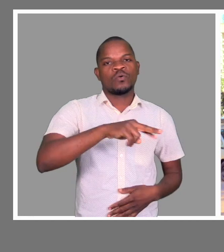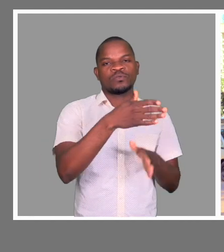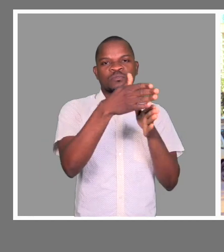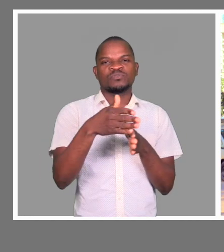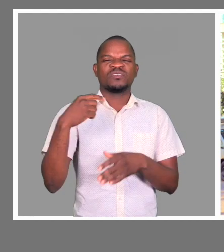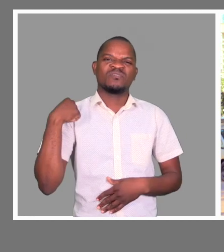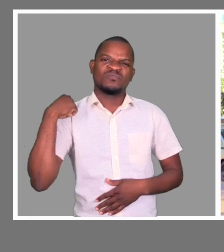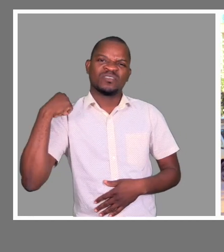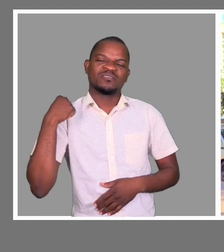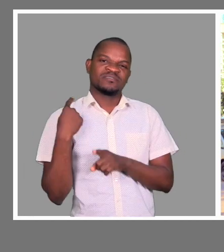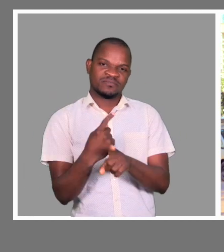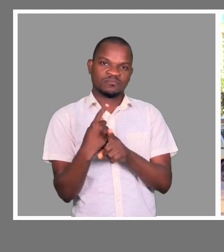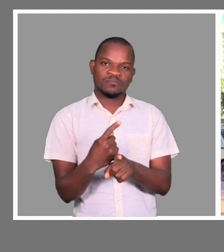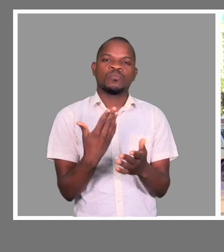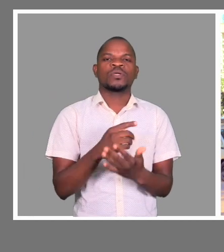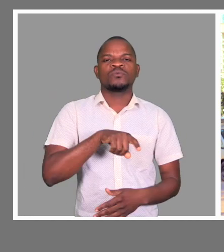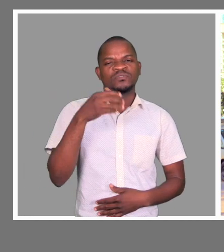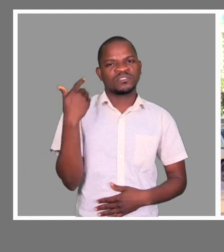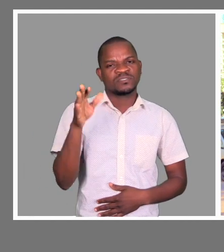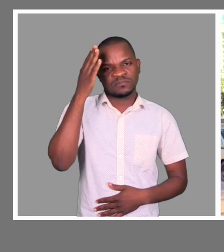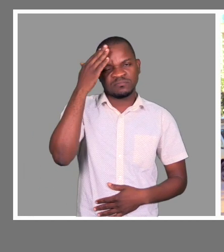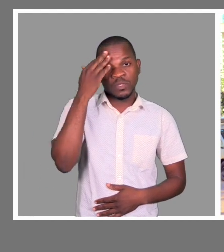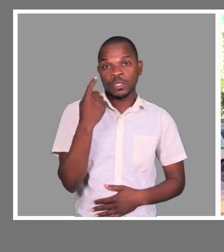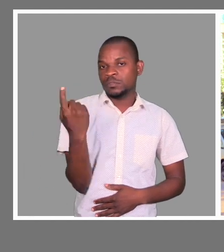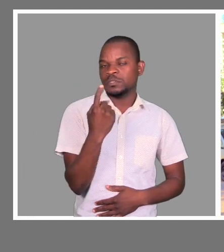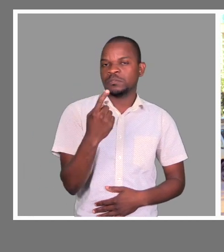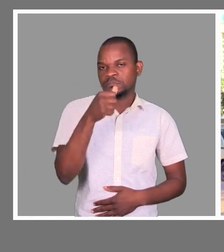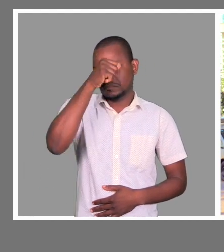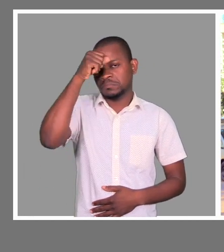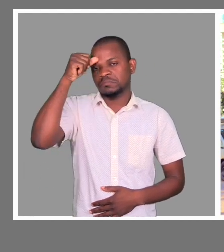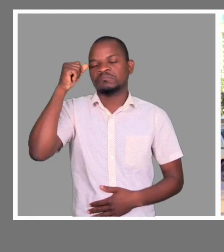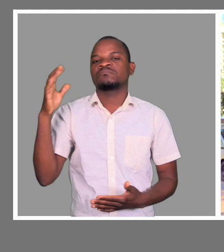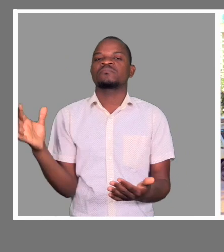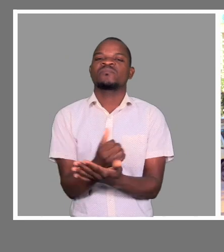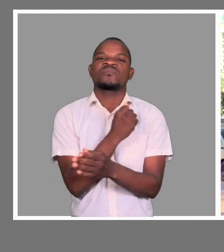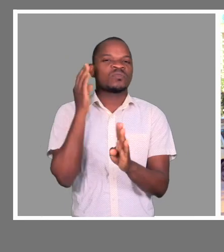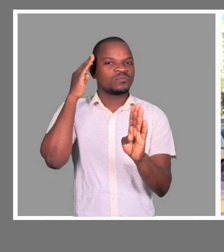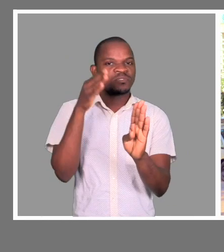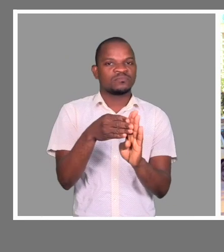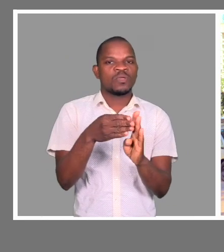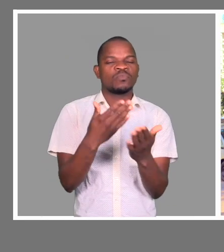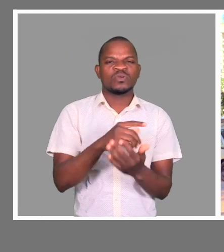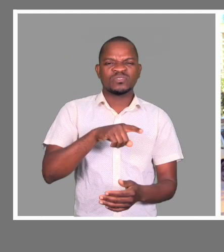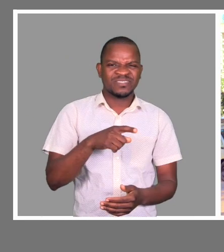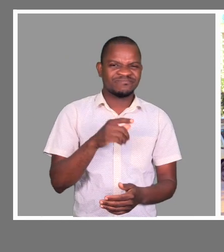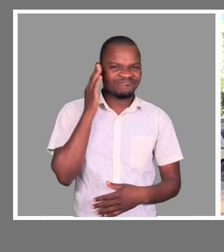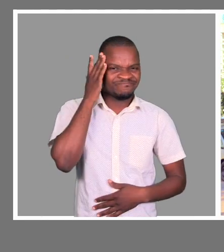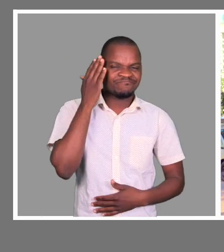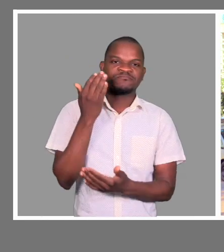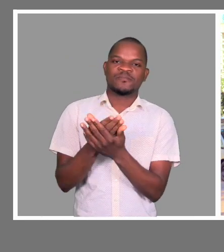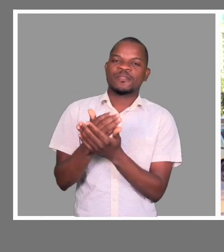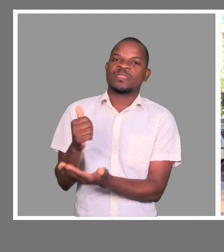porque sabemos que sozinhos nós não podemos chegar até lá. Então, não nos custa nada pedir apoio, por exemplo, para